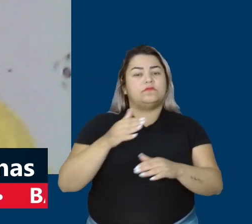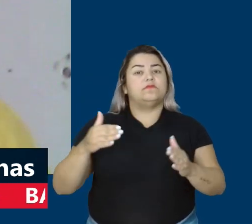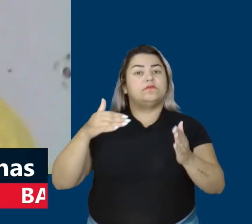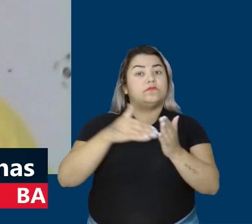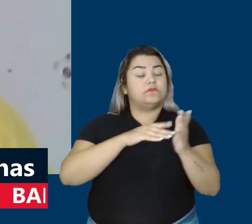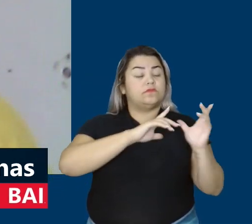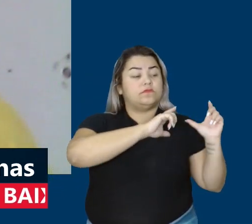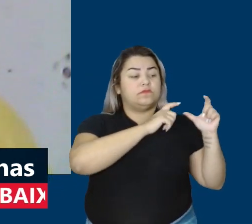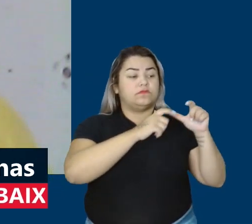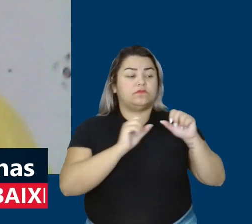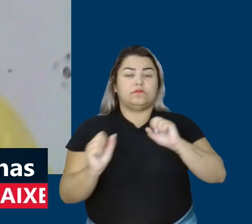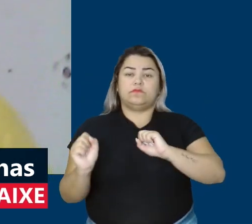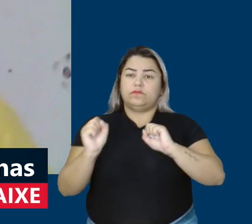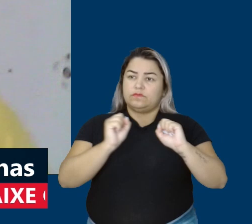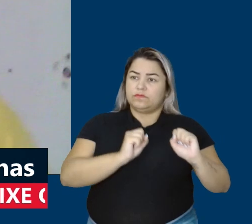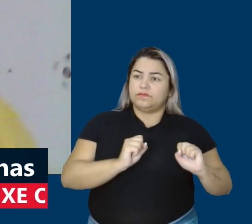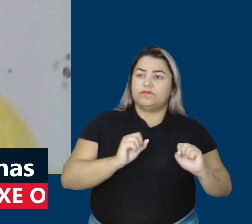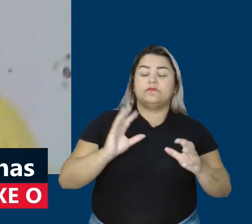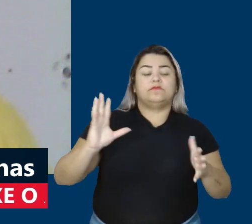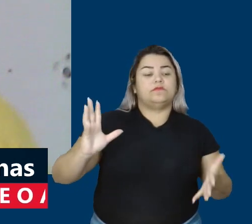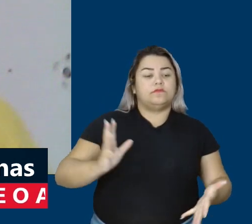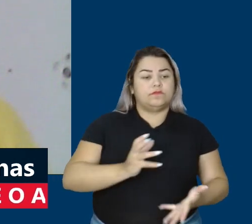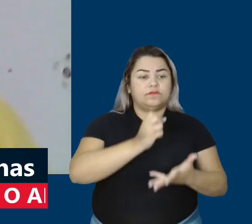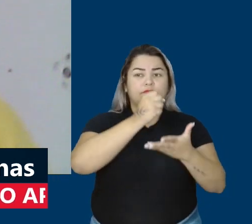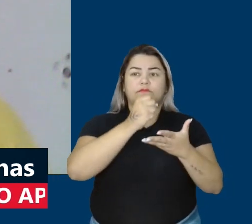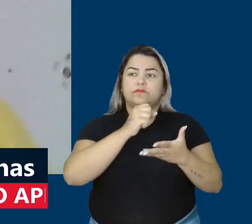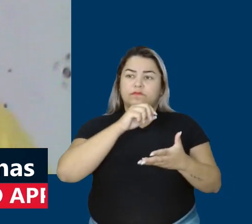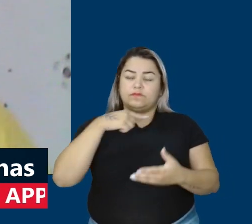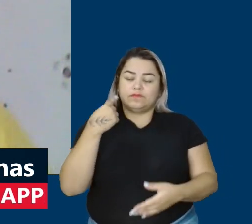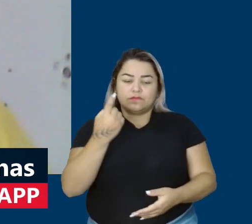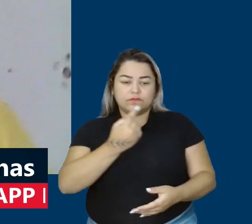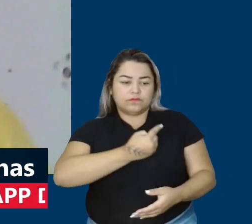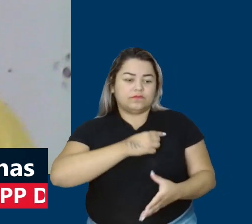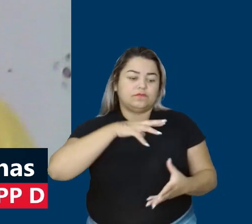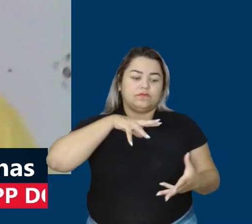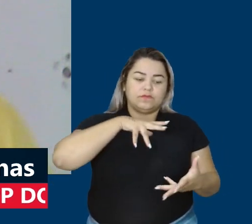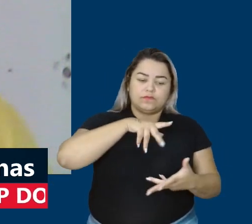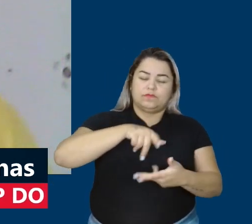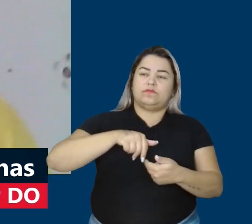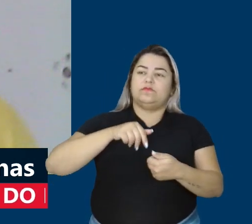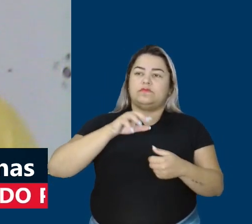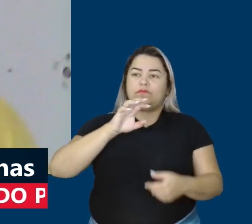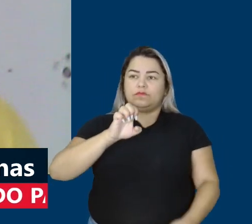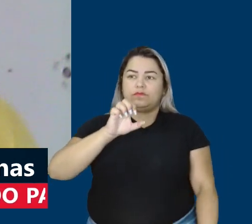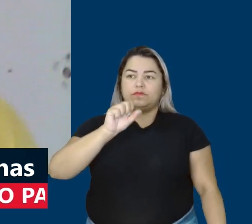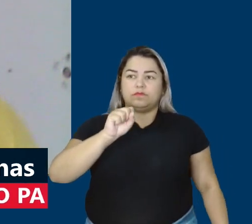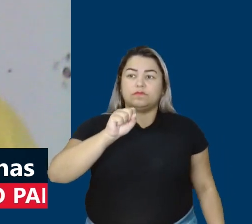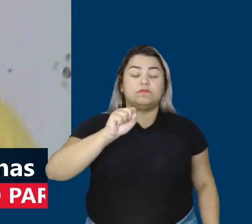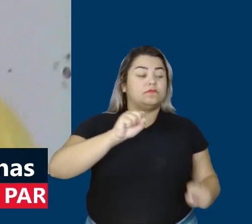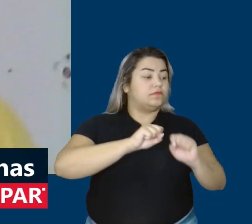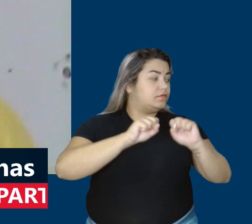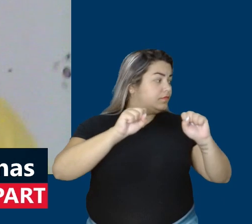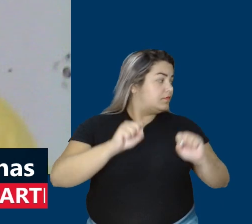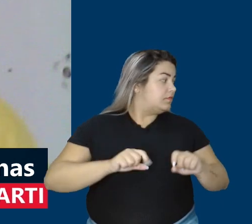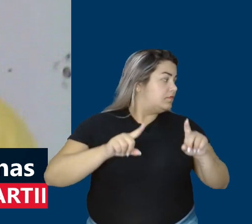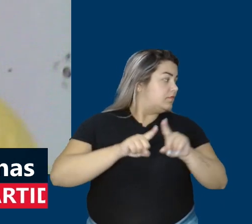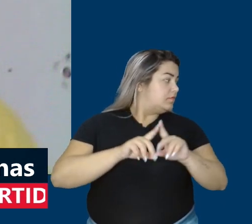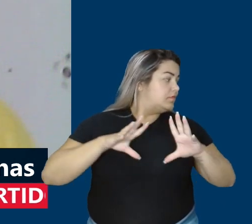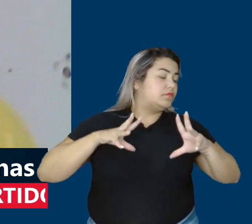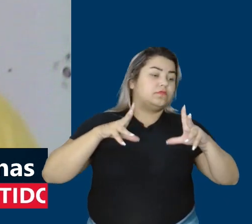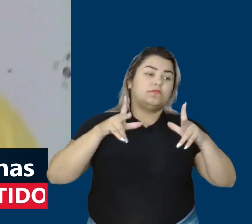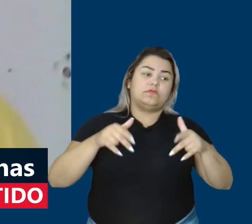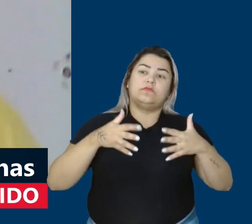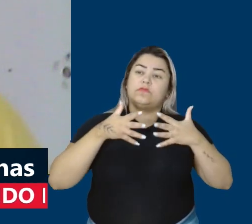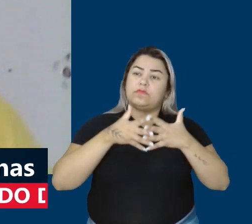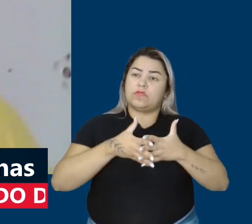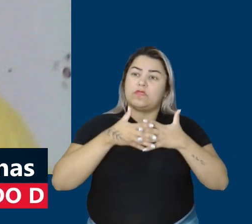geração que pode salvar o nosso ecossistema, que pode salvar toda essa confusão climática que está